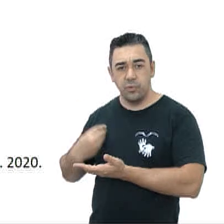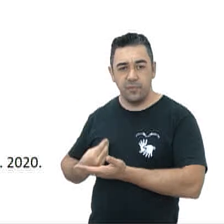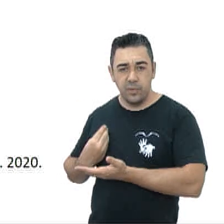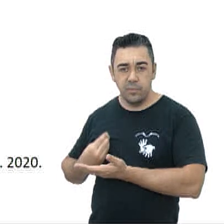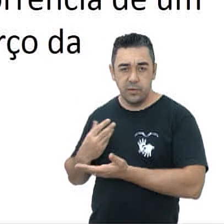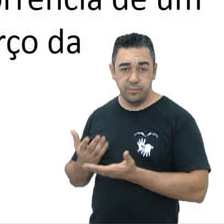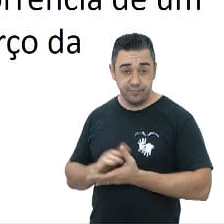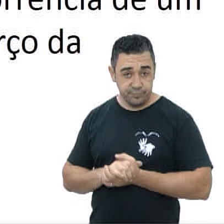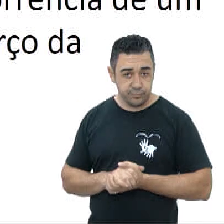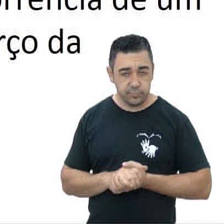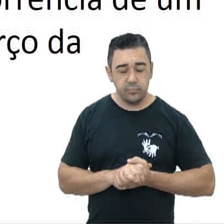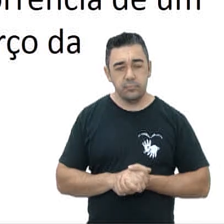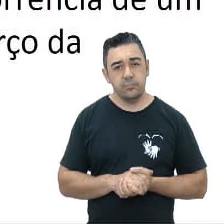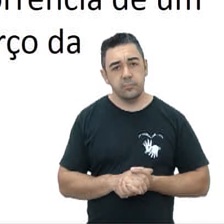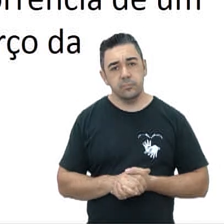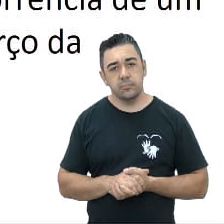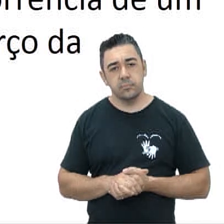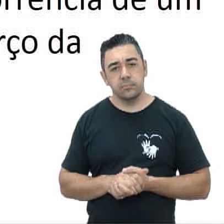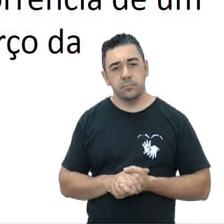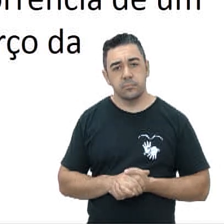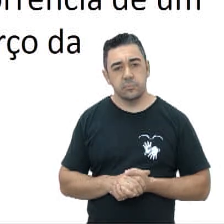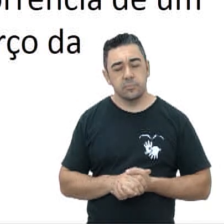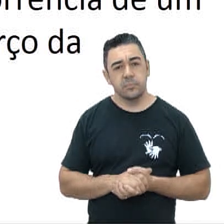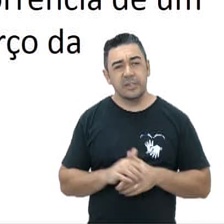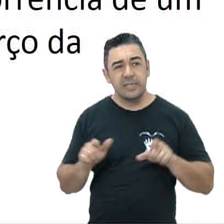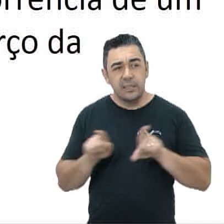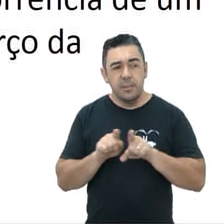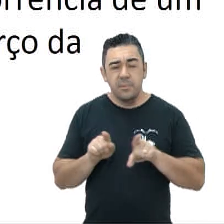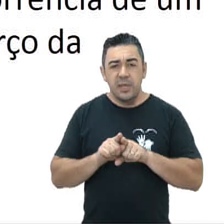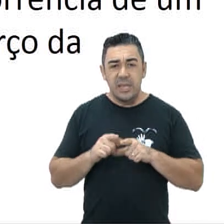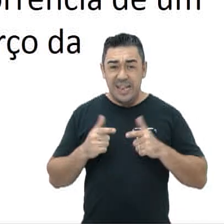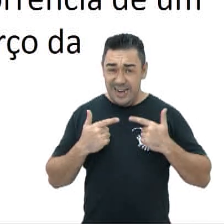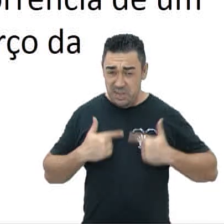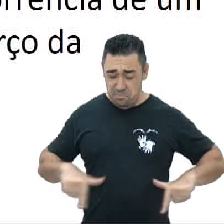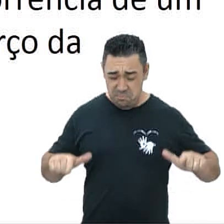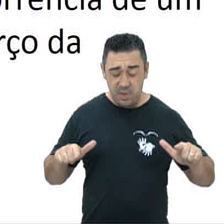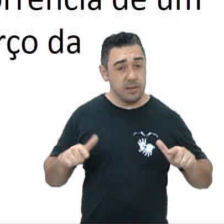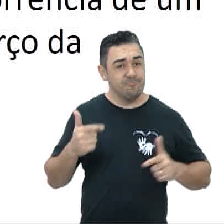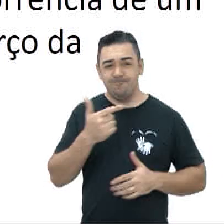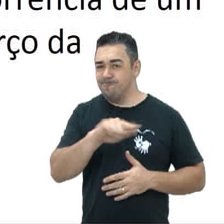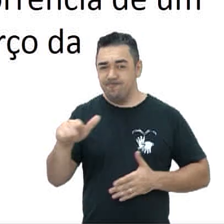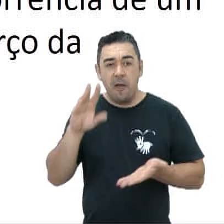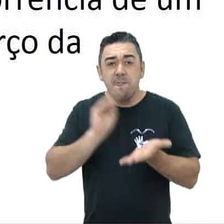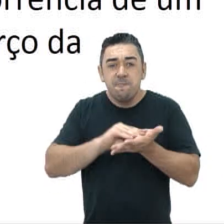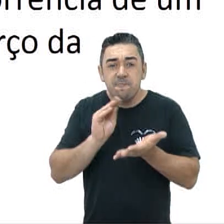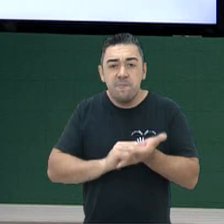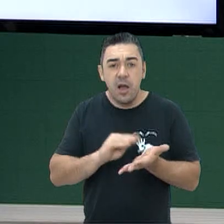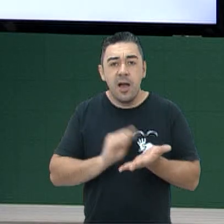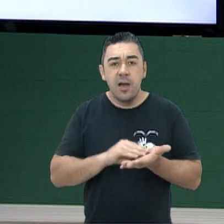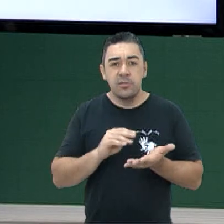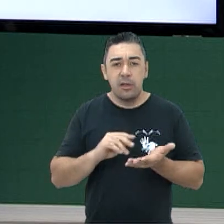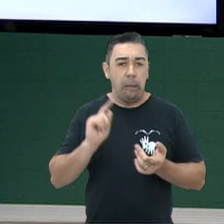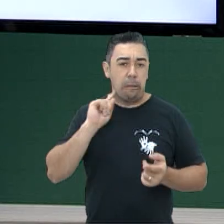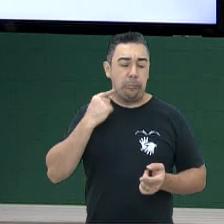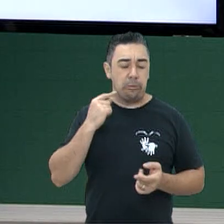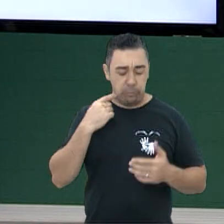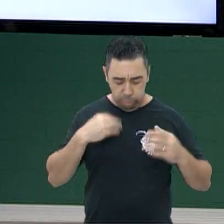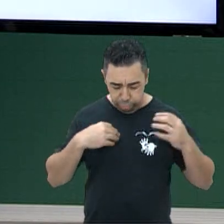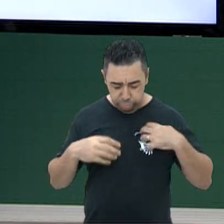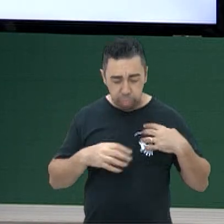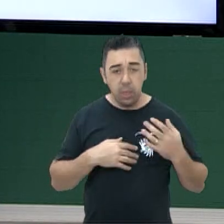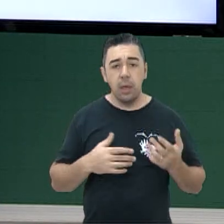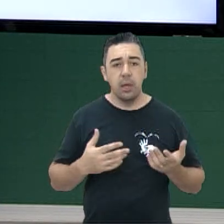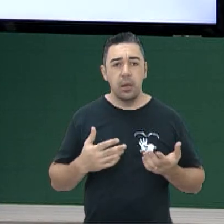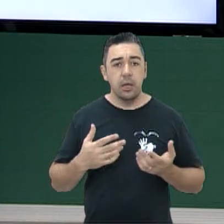vivendo. Tá? As péssimas condições de higiene, que eu falei para vocês, a falta de salubridade no período